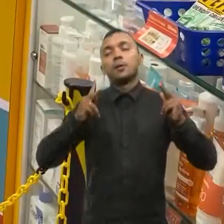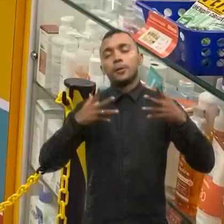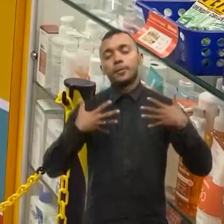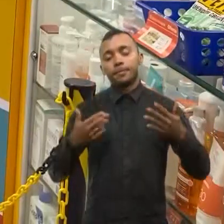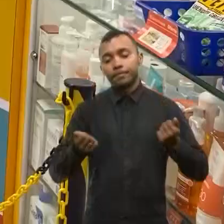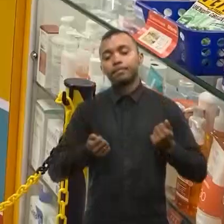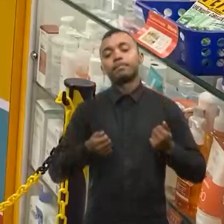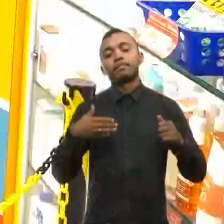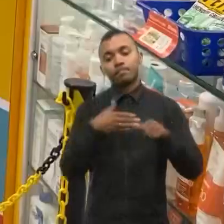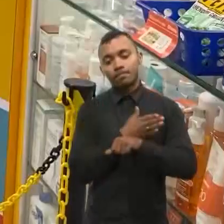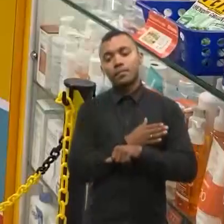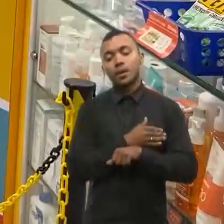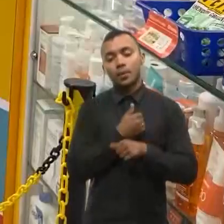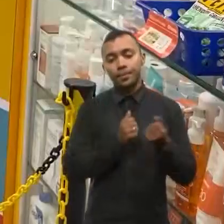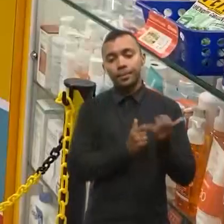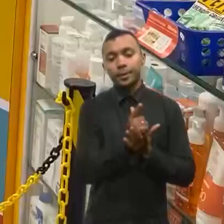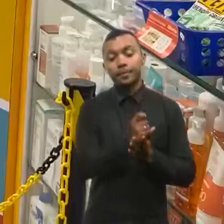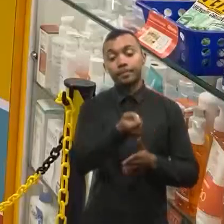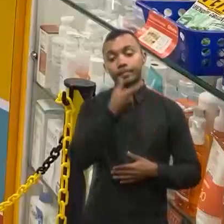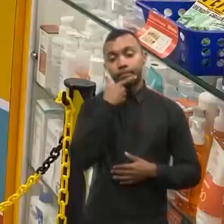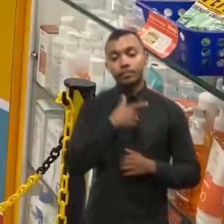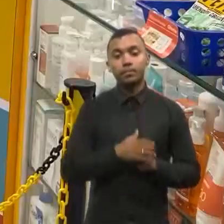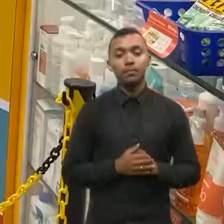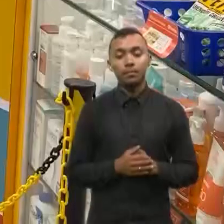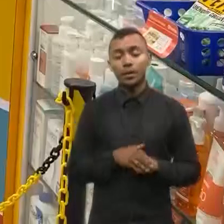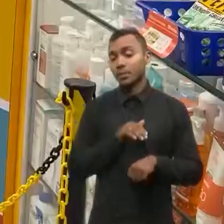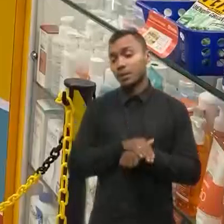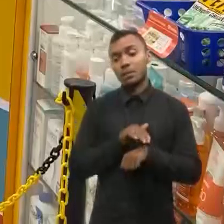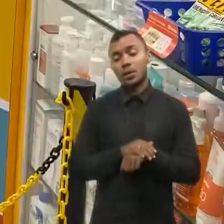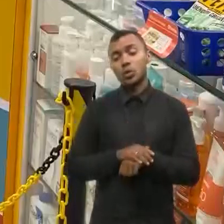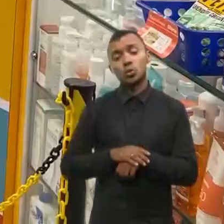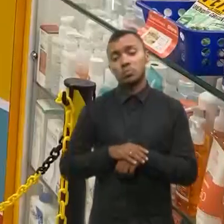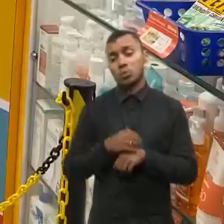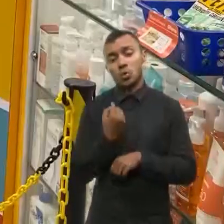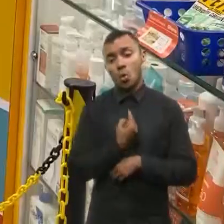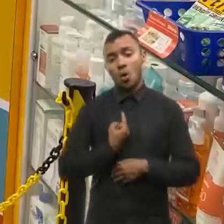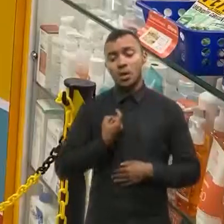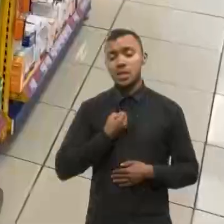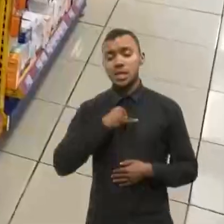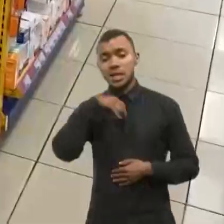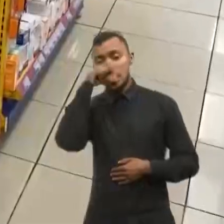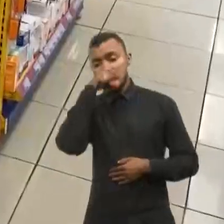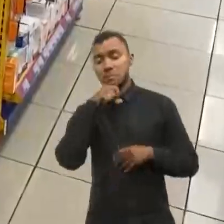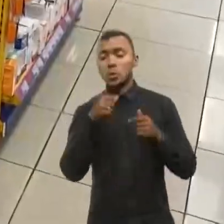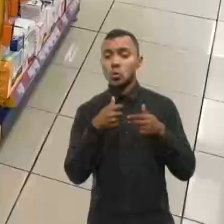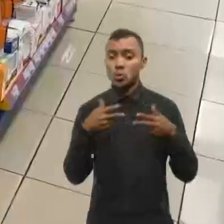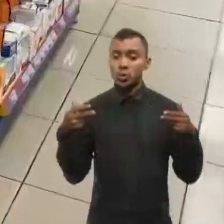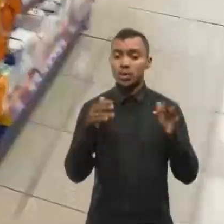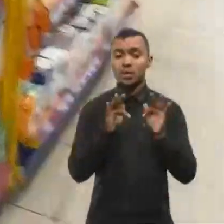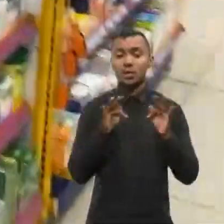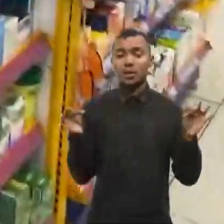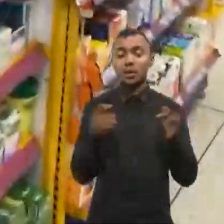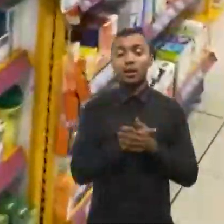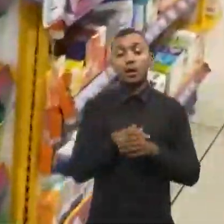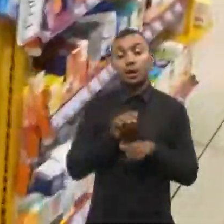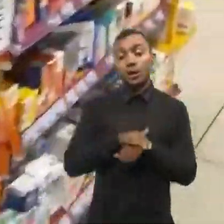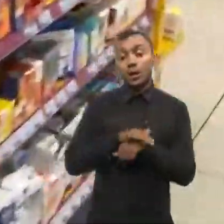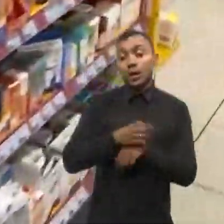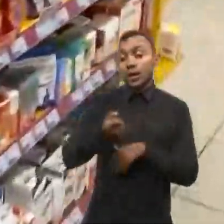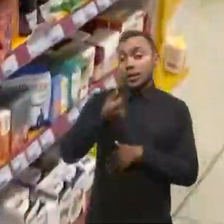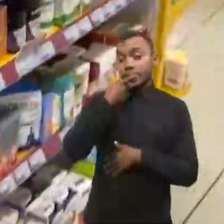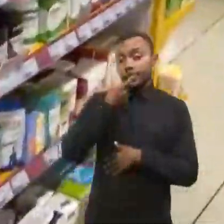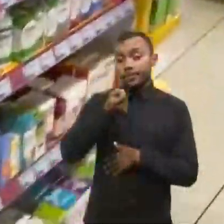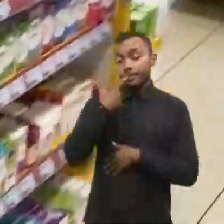os medicamentos. Normalmente eu vejo mais por conta própria, mesmo quando é alguma gripe ou coisa do tipo. Essa automedicação pode ser